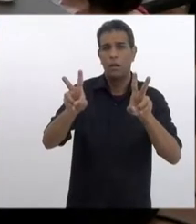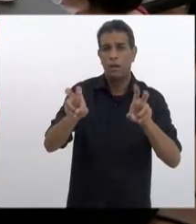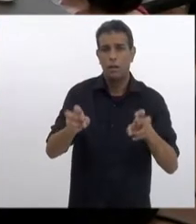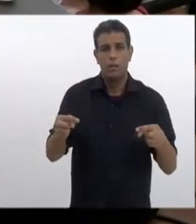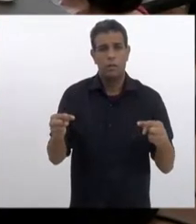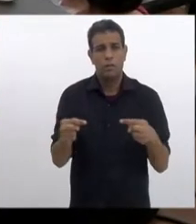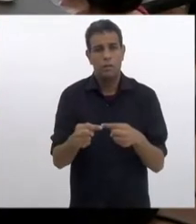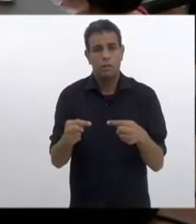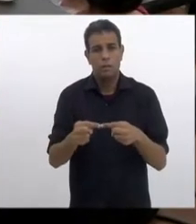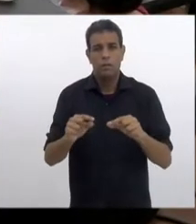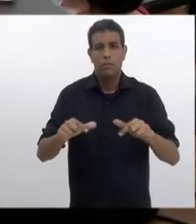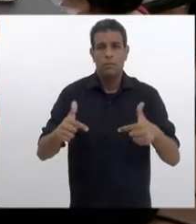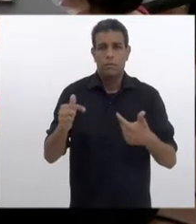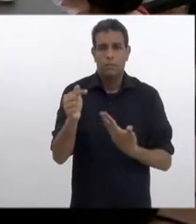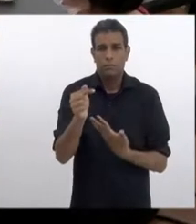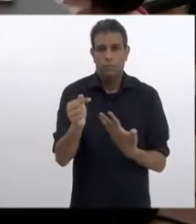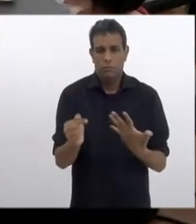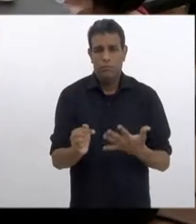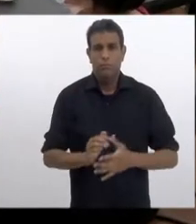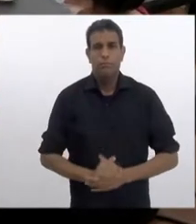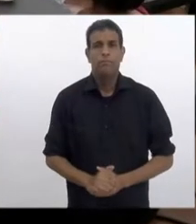doutora Thaisa Guerreiro.